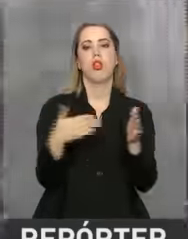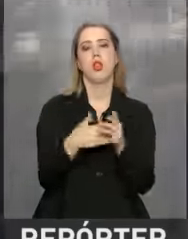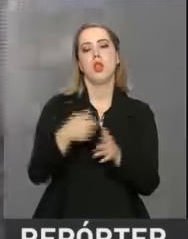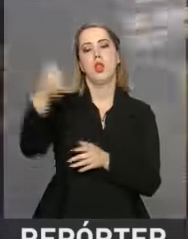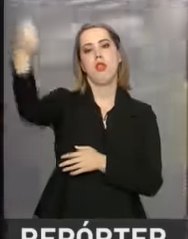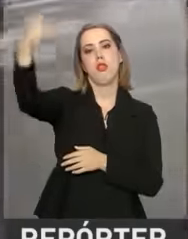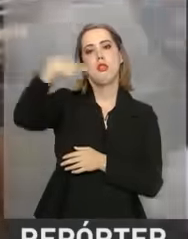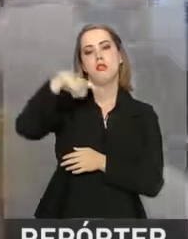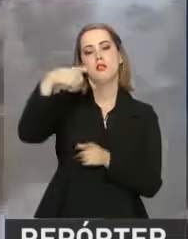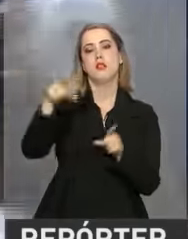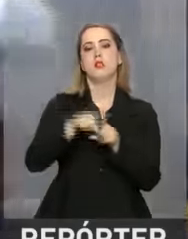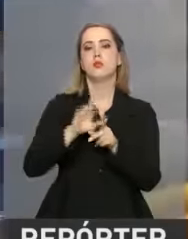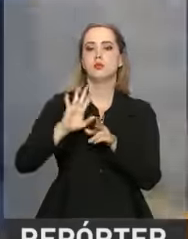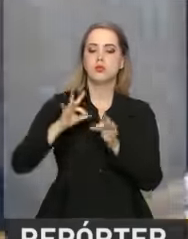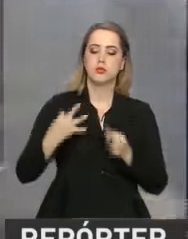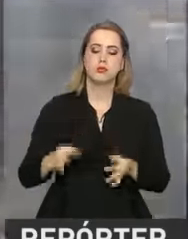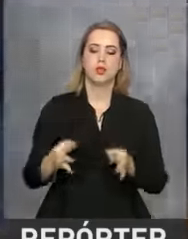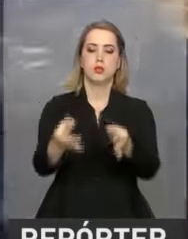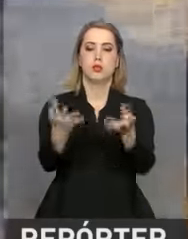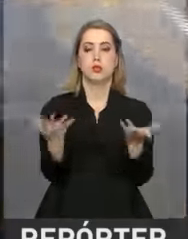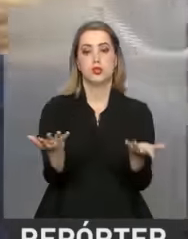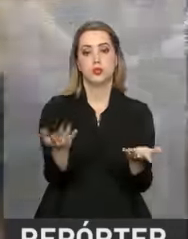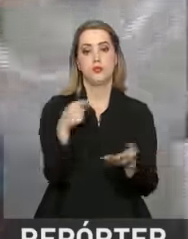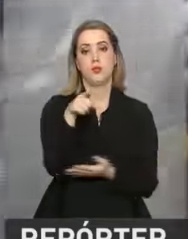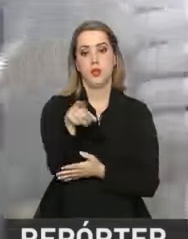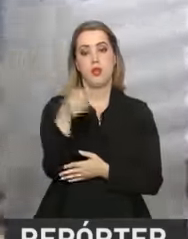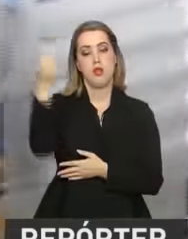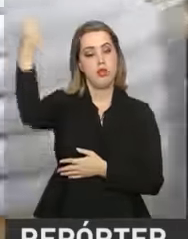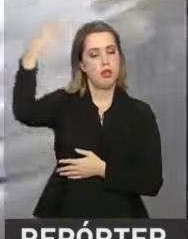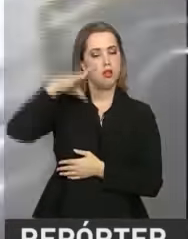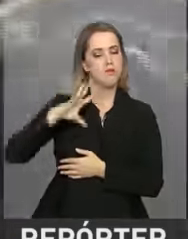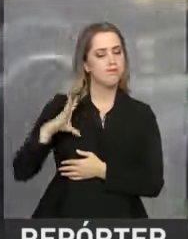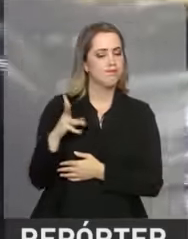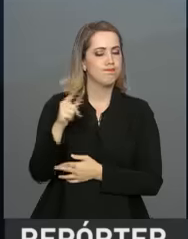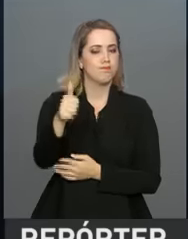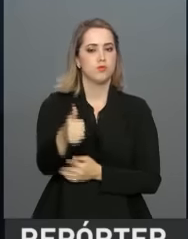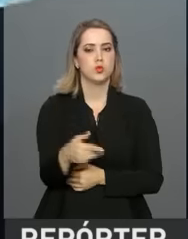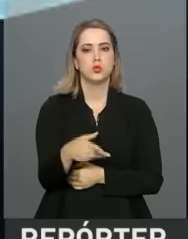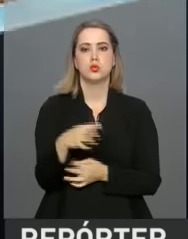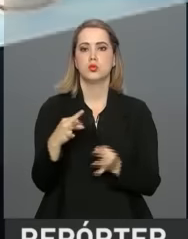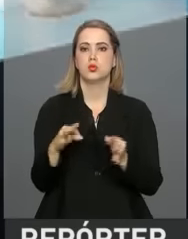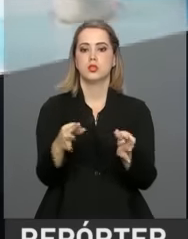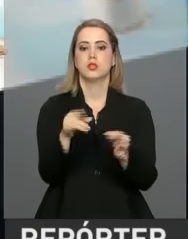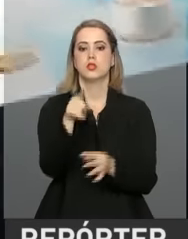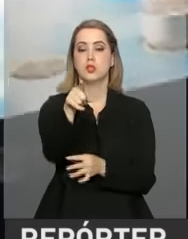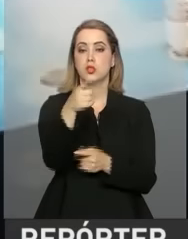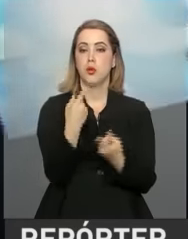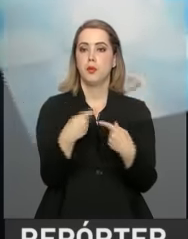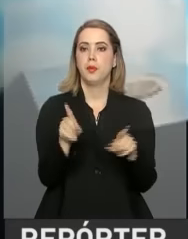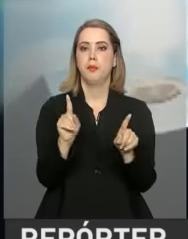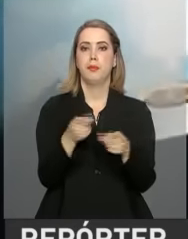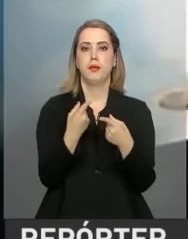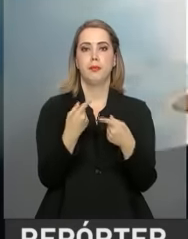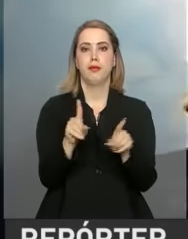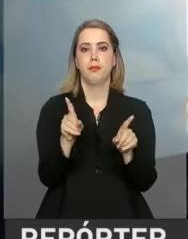surge da alta tecnologia. E tem lâmpada de tudo quanto é jeito. Essa toca música.